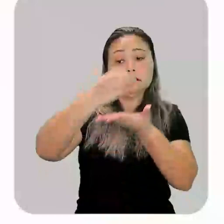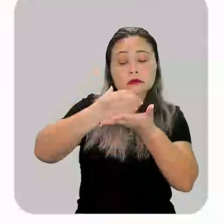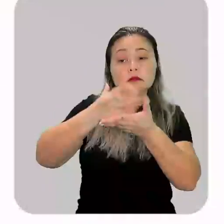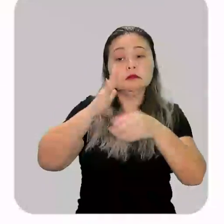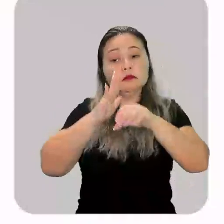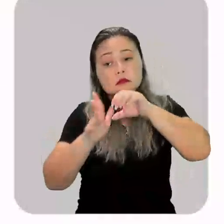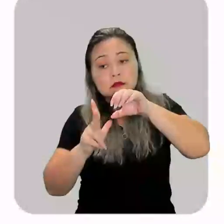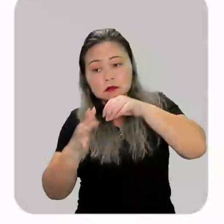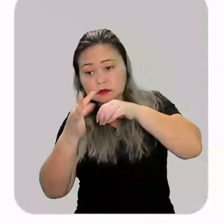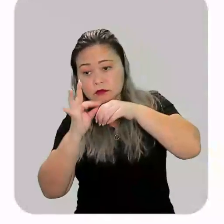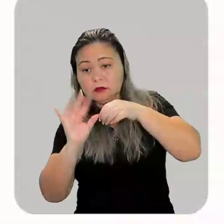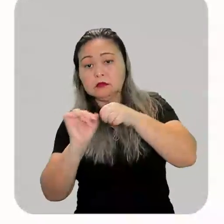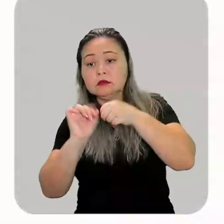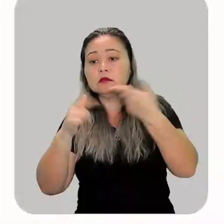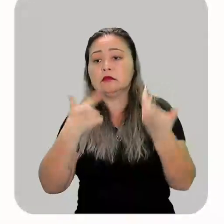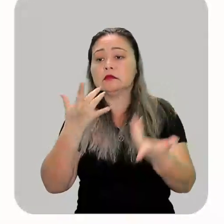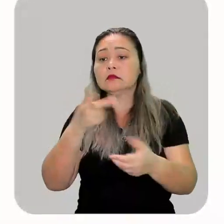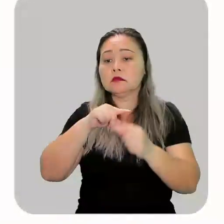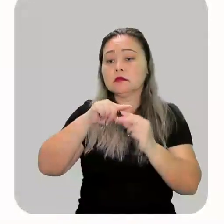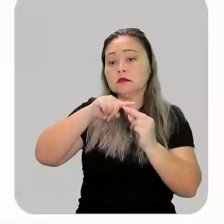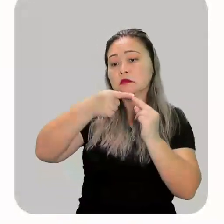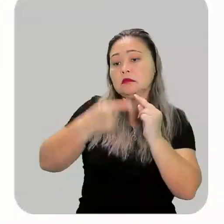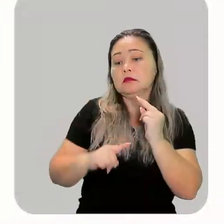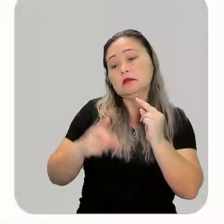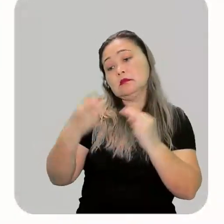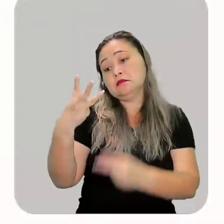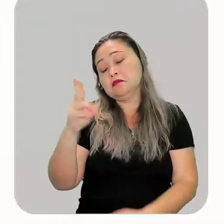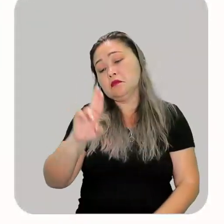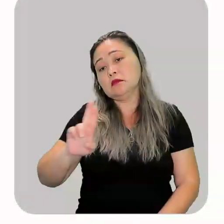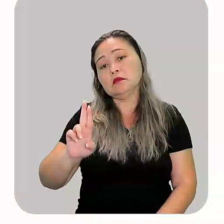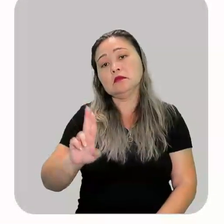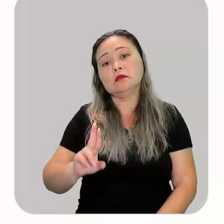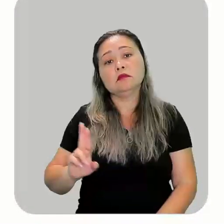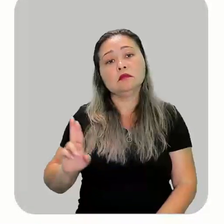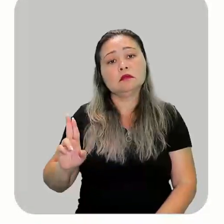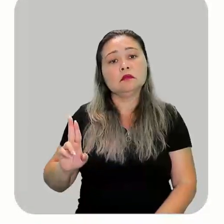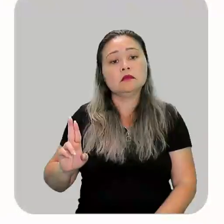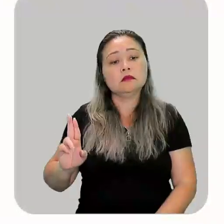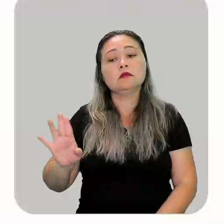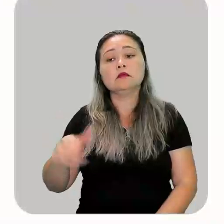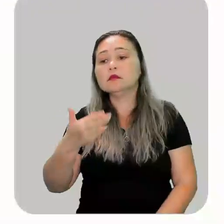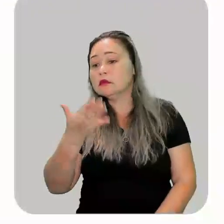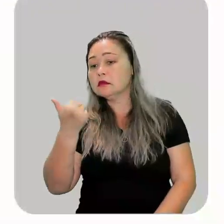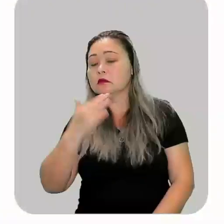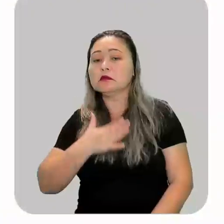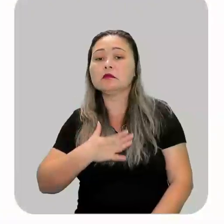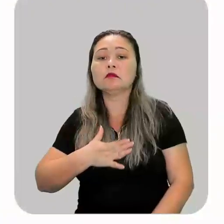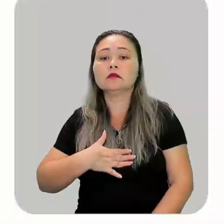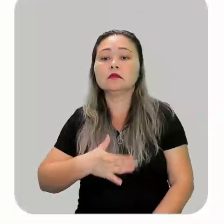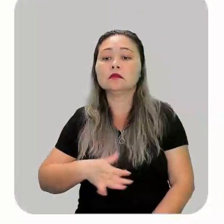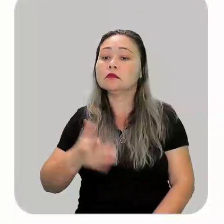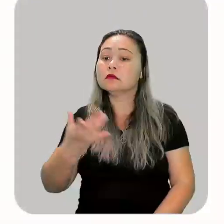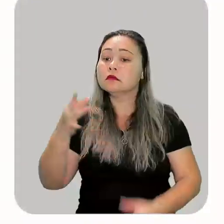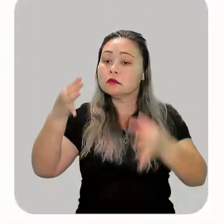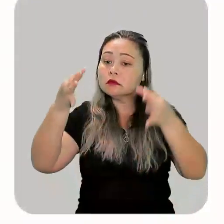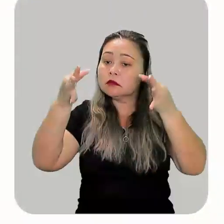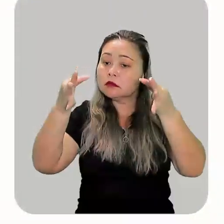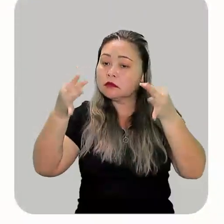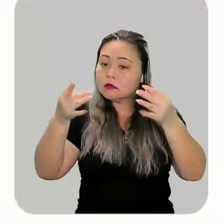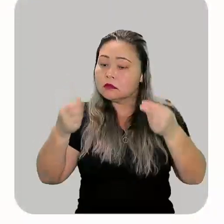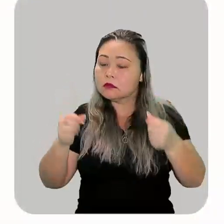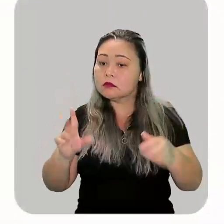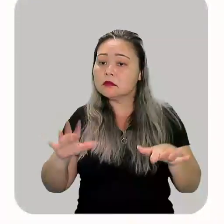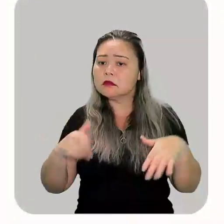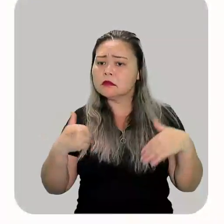e tem o formato do limão. O pi ficou fácil, né? Que é para usar 3. A gente tem 2 páginas aqui, né? Então vamos devagarinho aí. E aí tem um detalhe, o aluno pode pensar